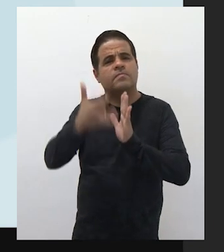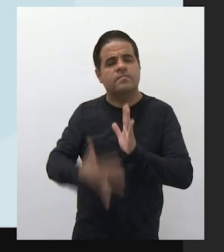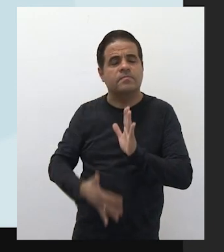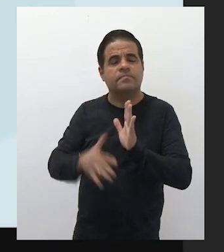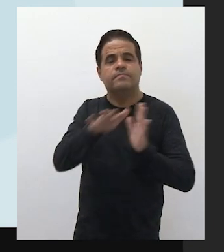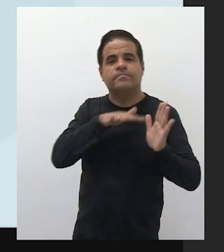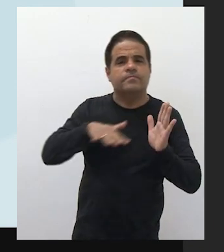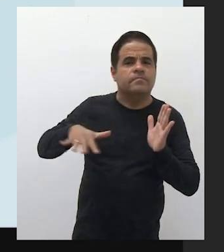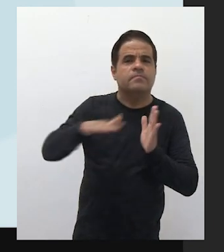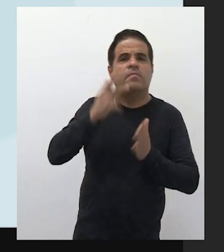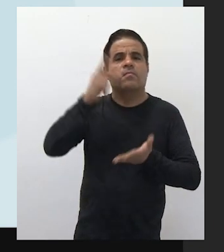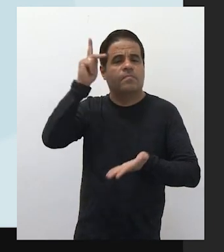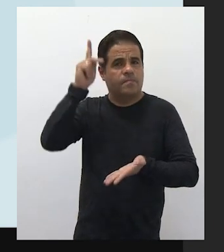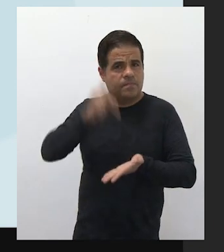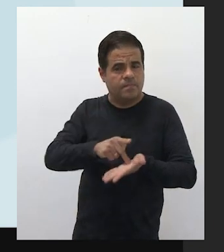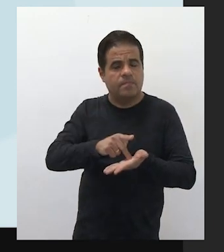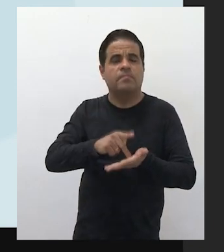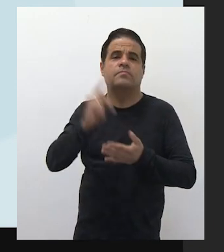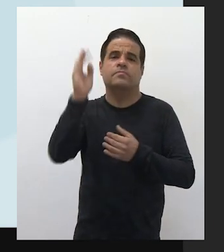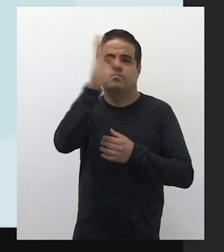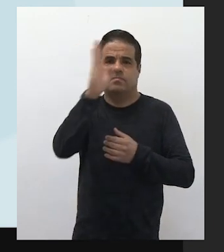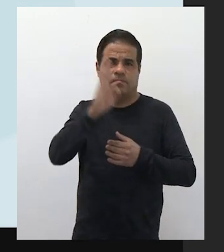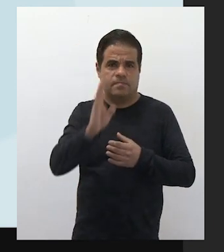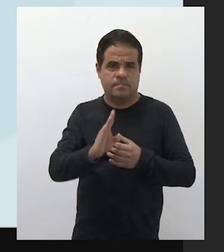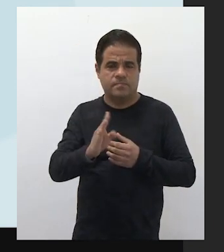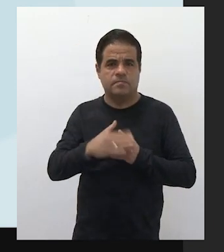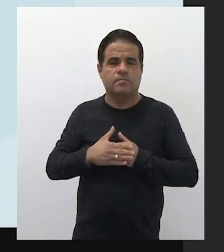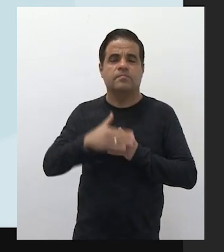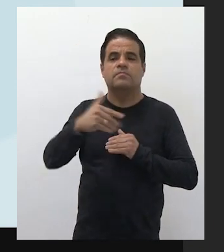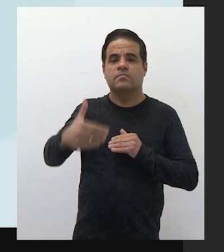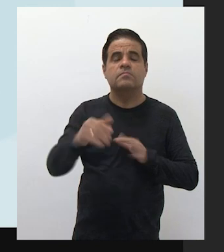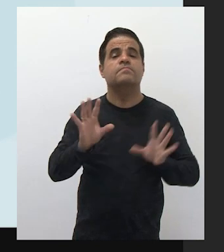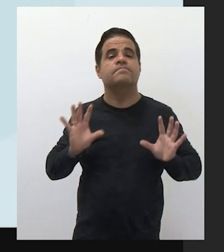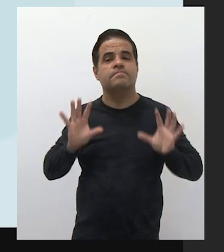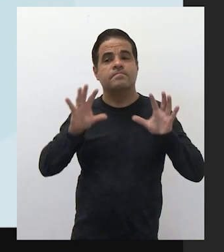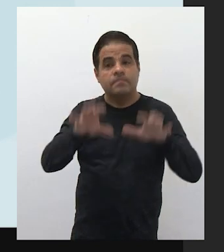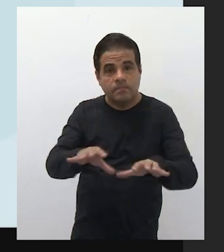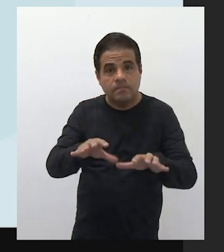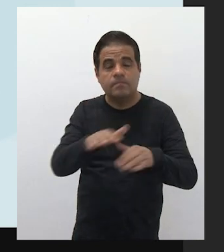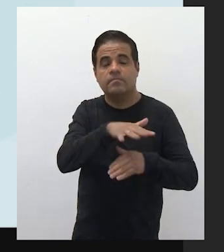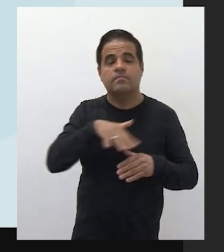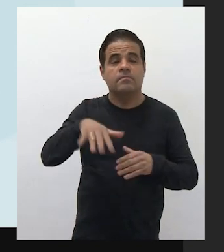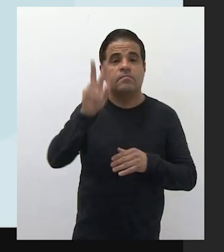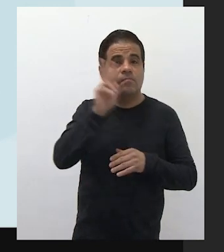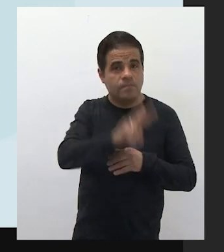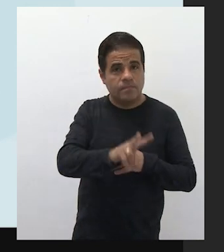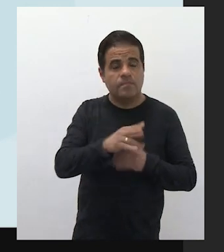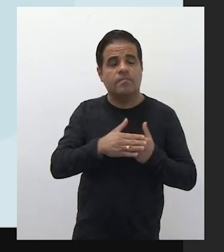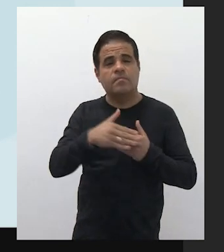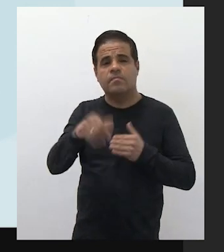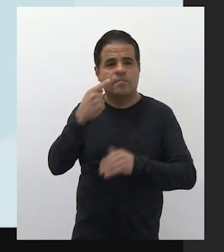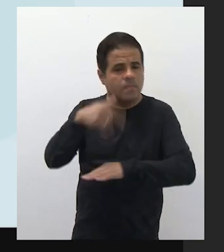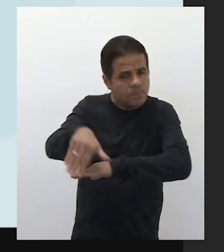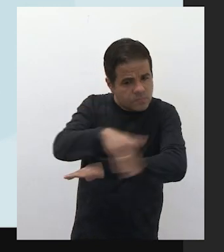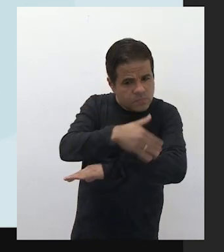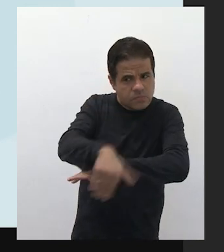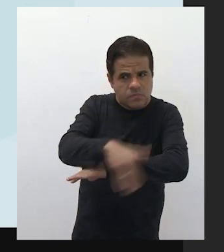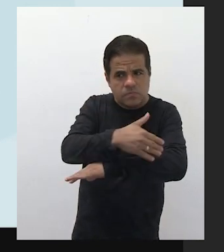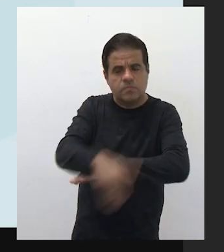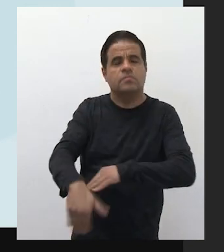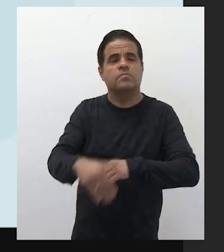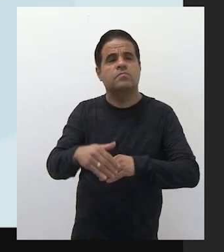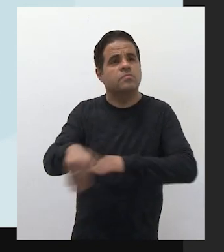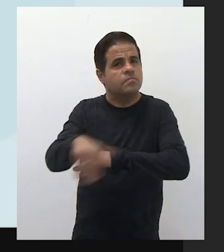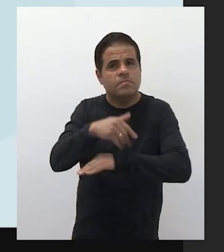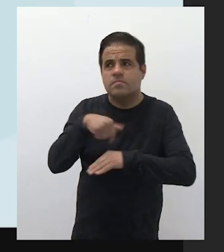introdução, sobre a realidade do Brasil. E, empiricamente, olhar a realidade nas ruas, circular pelas ruas do